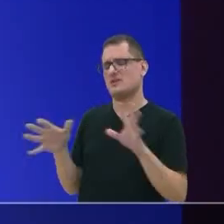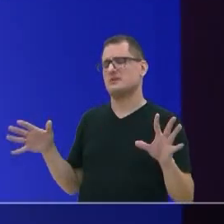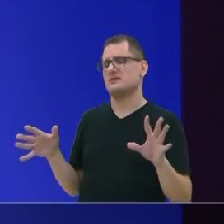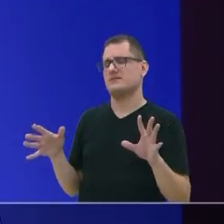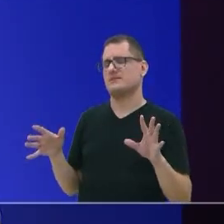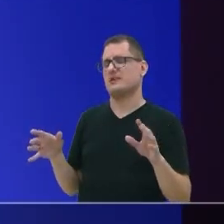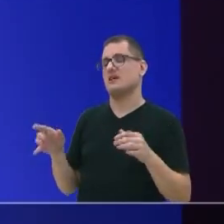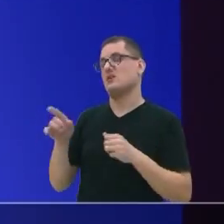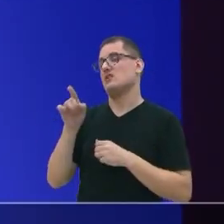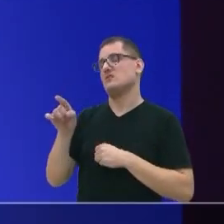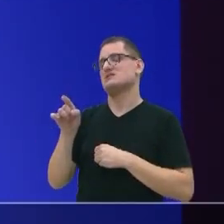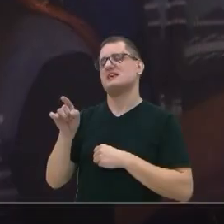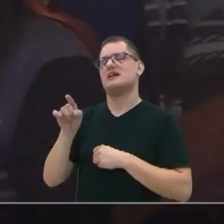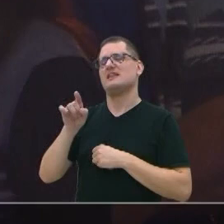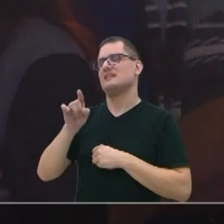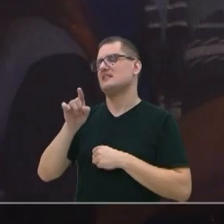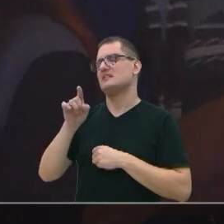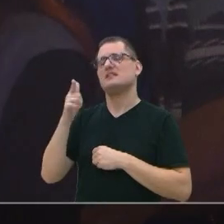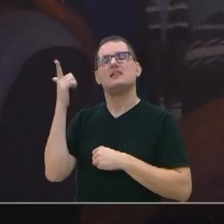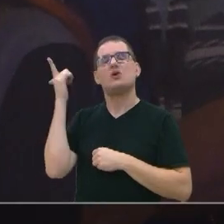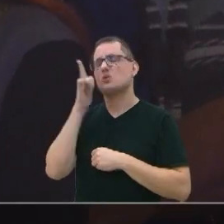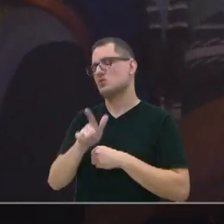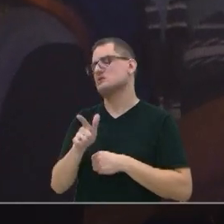você não vai prosperar.